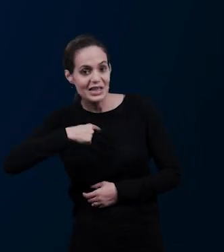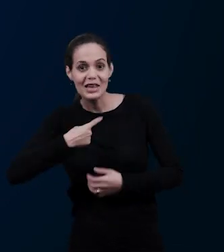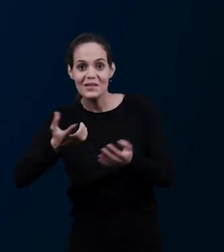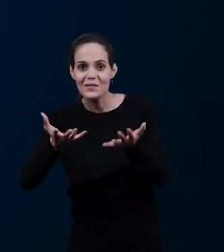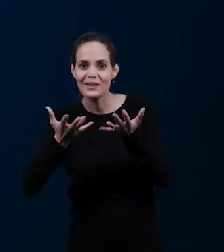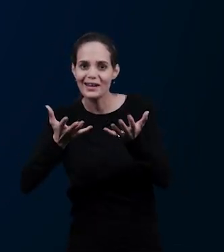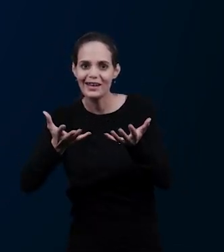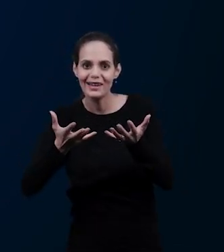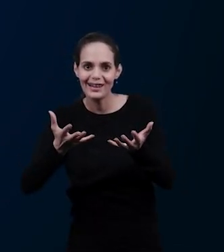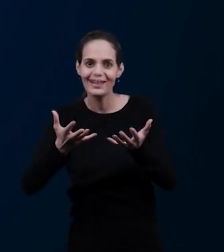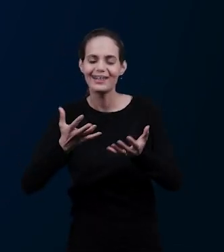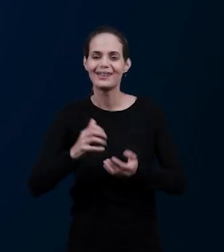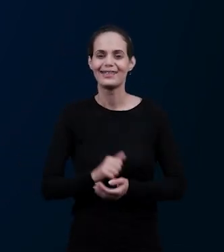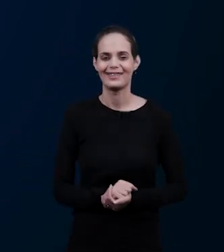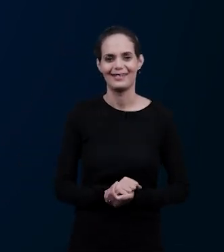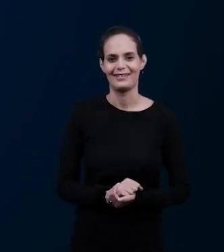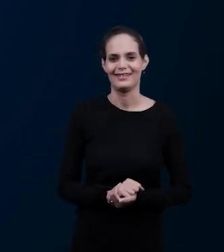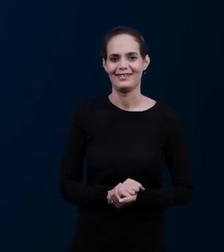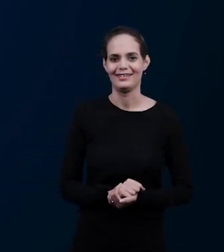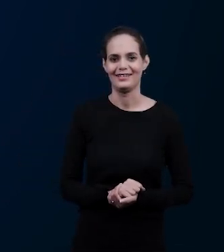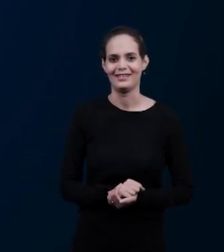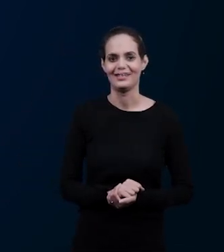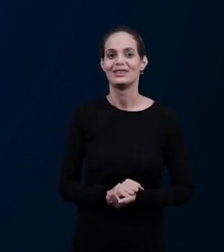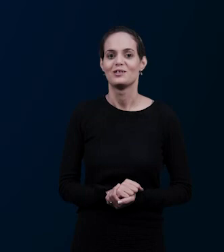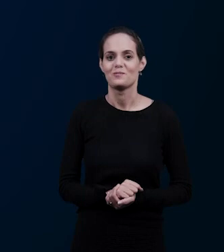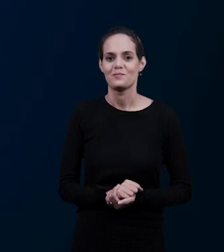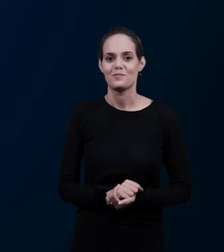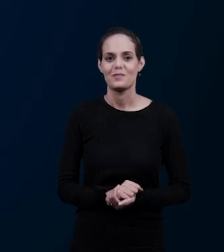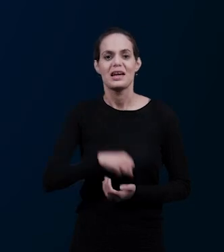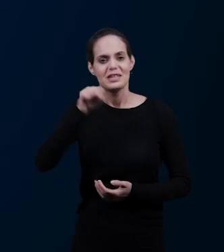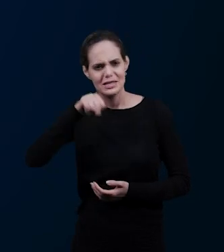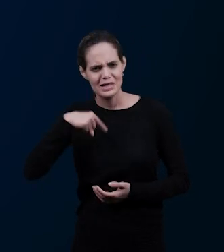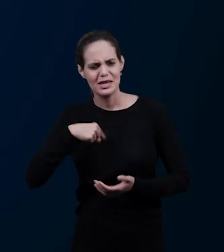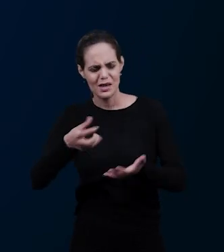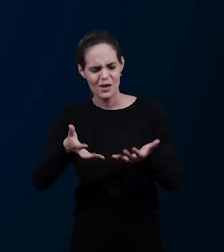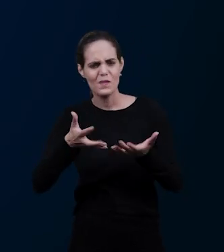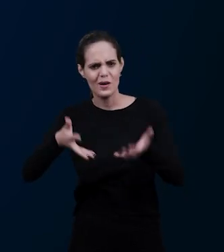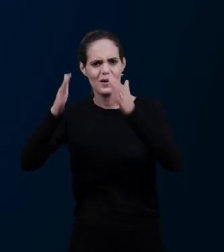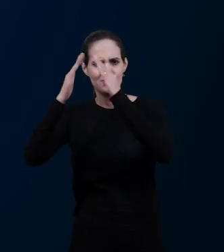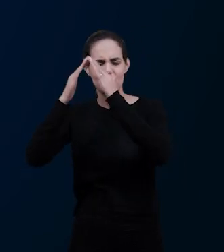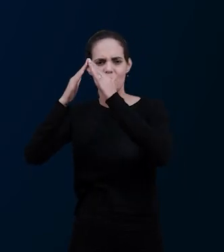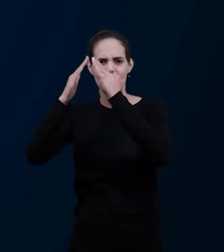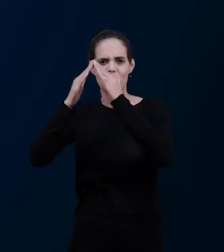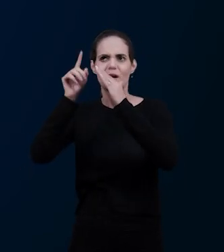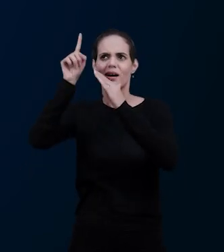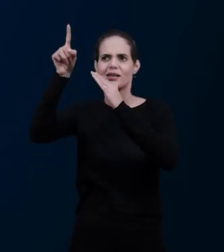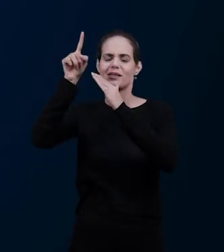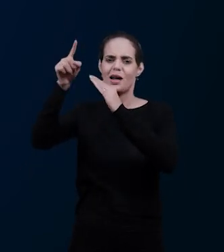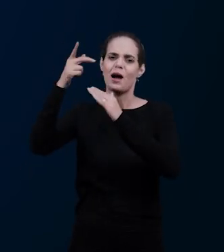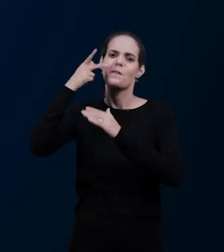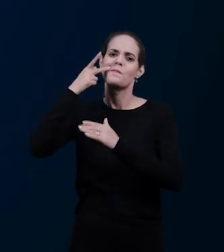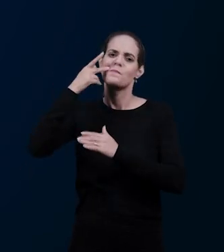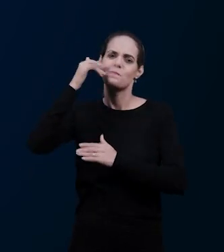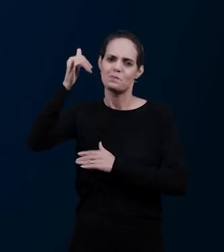Santo, Henry? Sim. Quer? Quer. Sim, eu quero morar com o Papai do Céu.